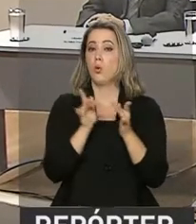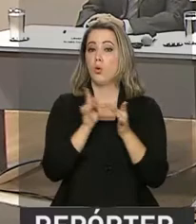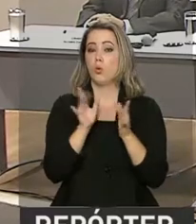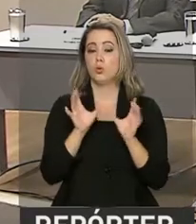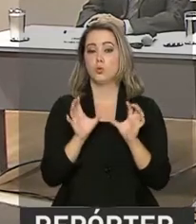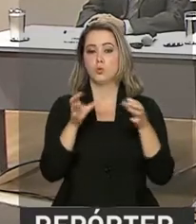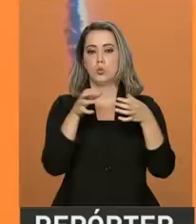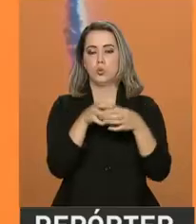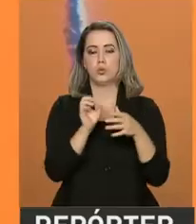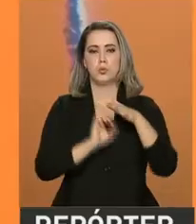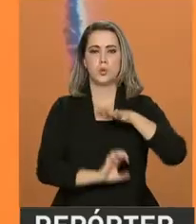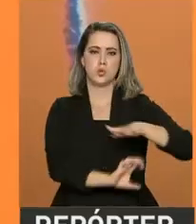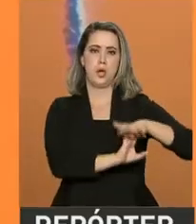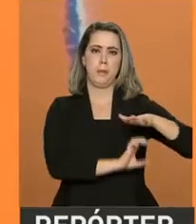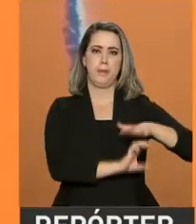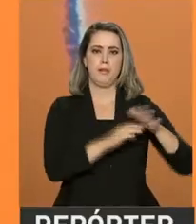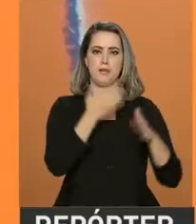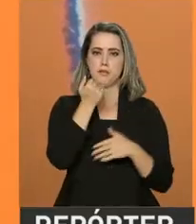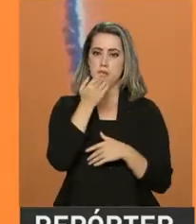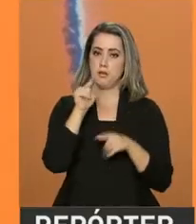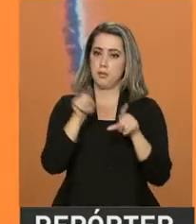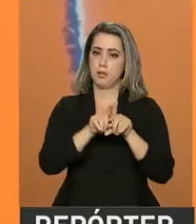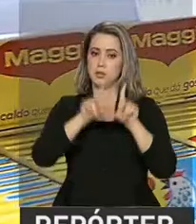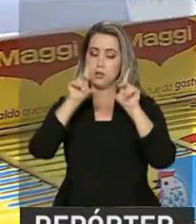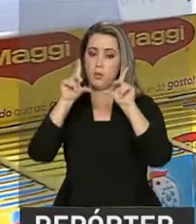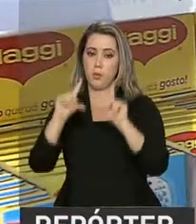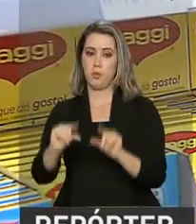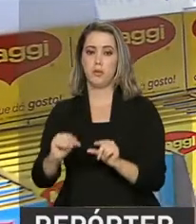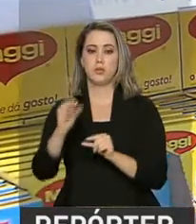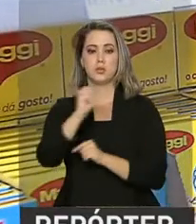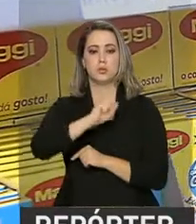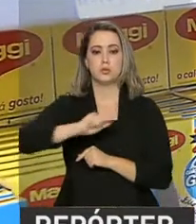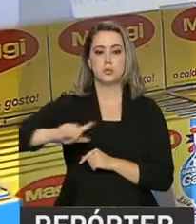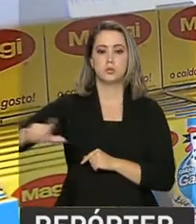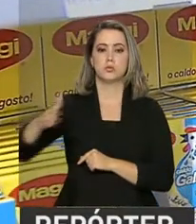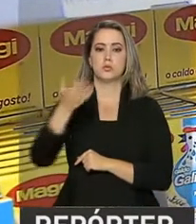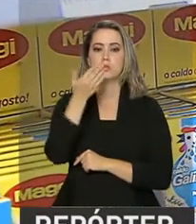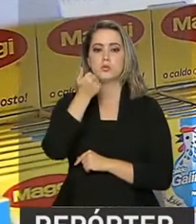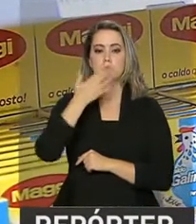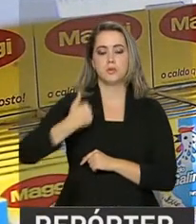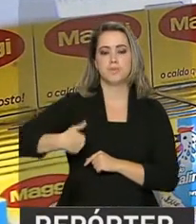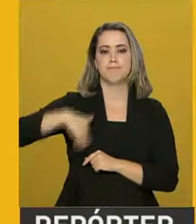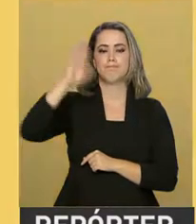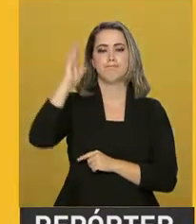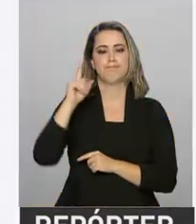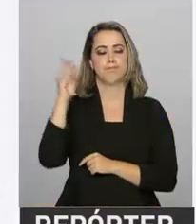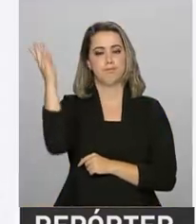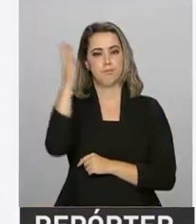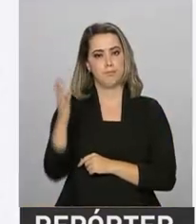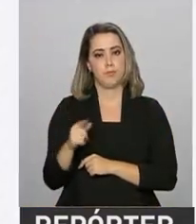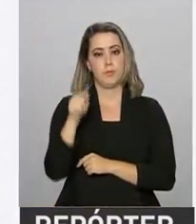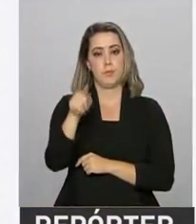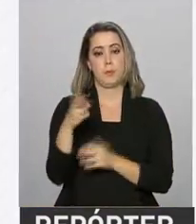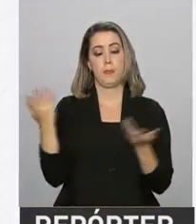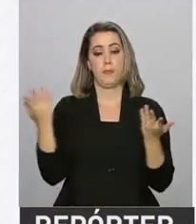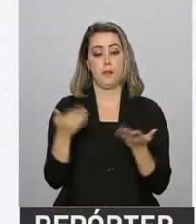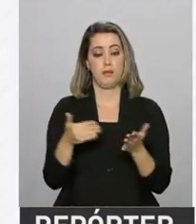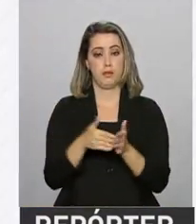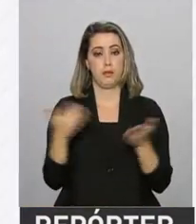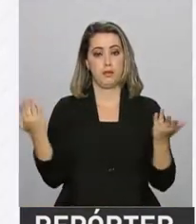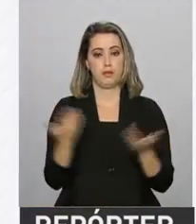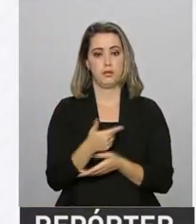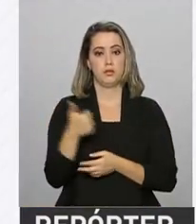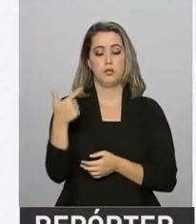da alimentação para reduzir as quantidades de sódio nos produtos mais consumidos no país o resultado até agora é que